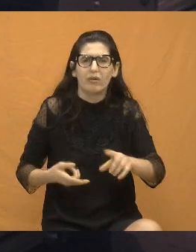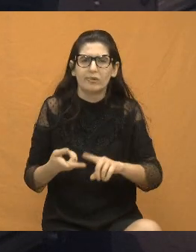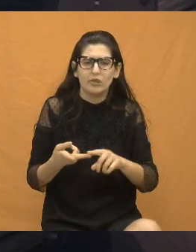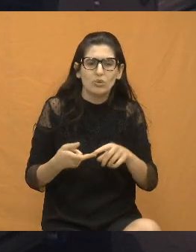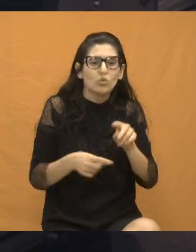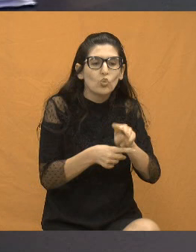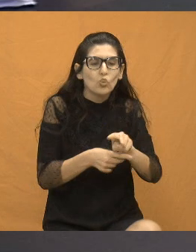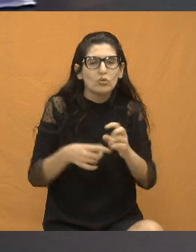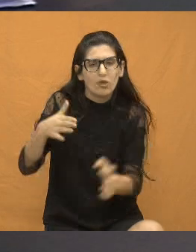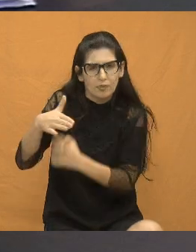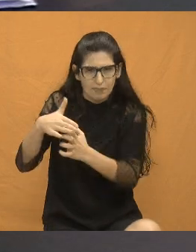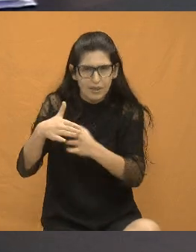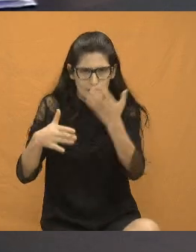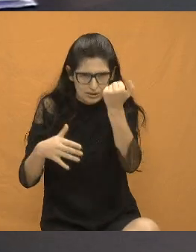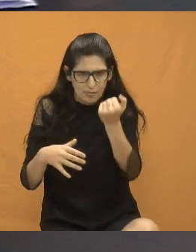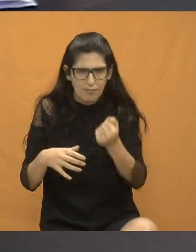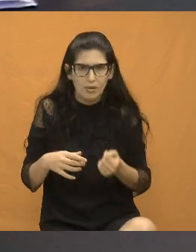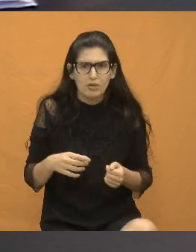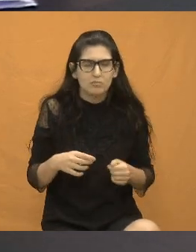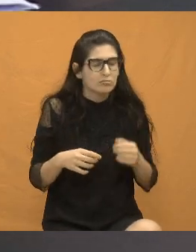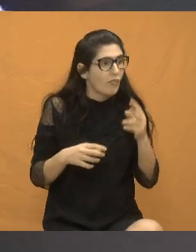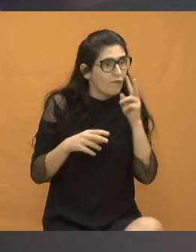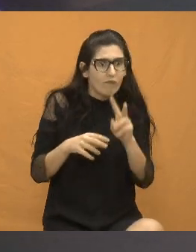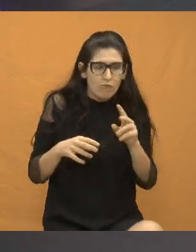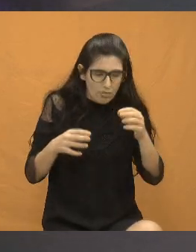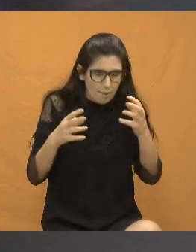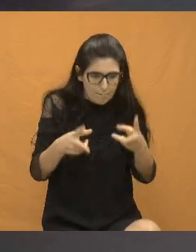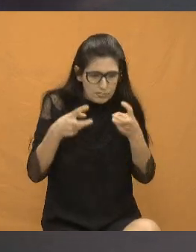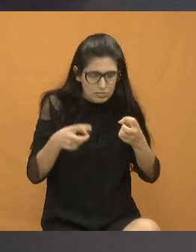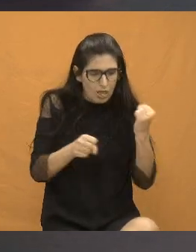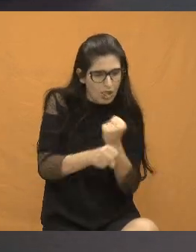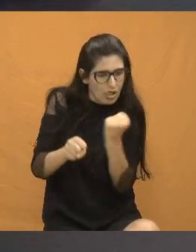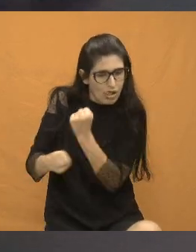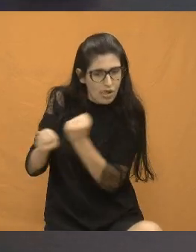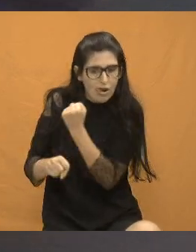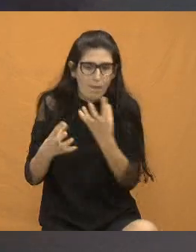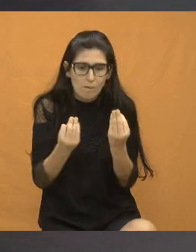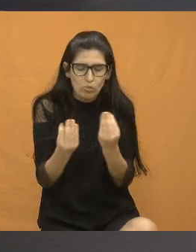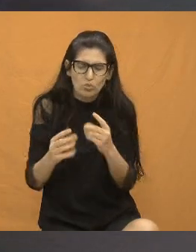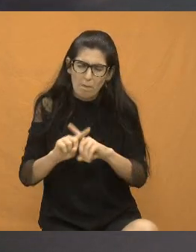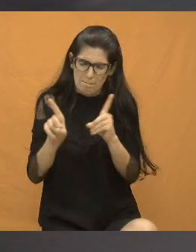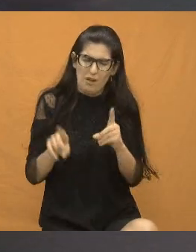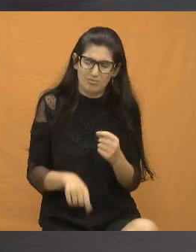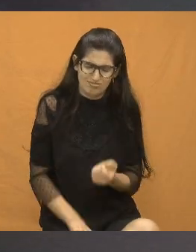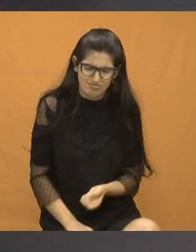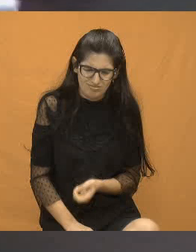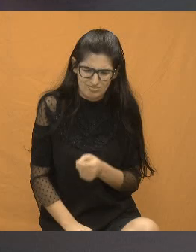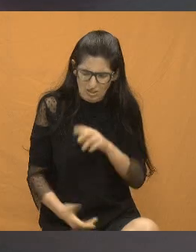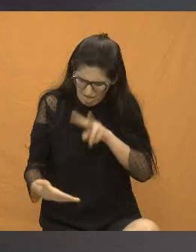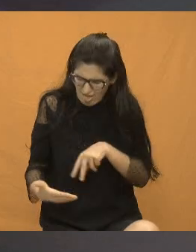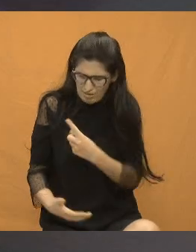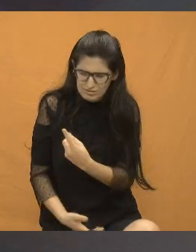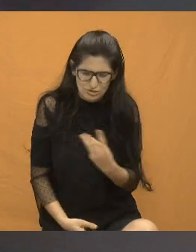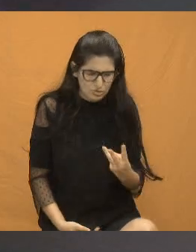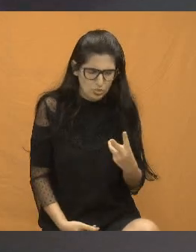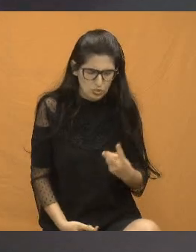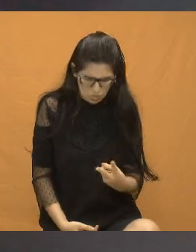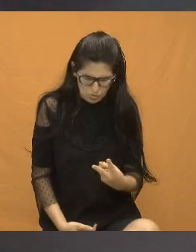gente vê tantas obras e no saneamento eu vejo 12% também nos primeiros 4